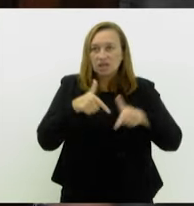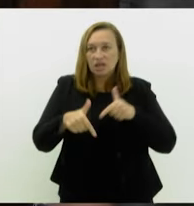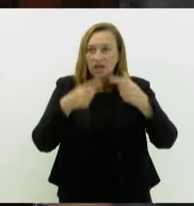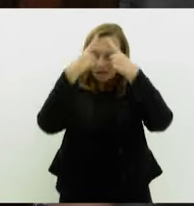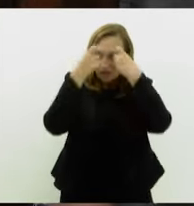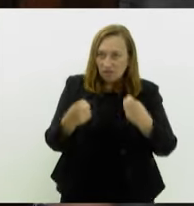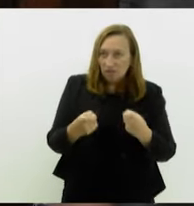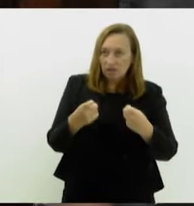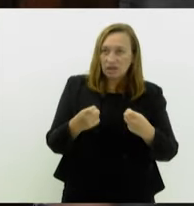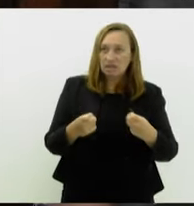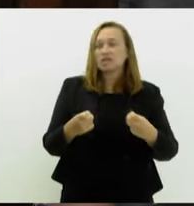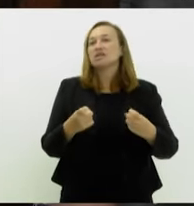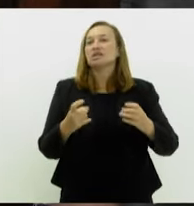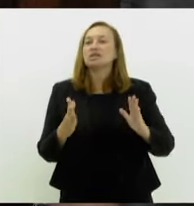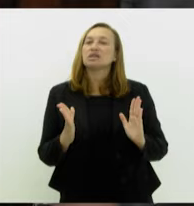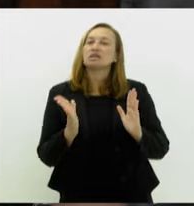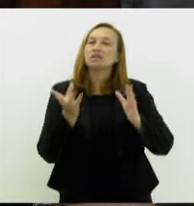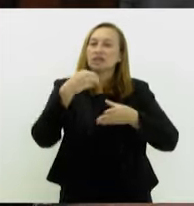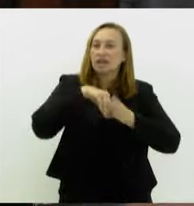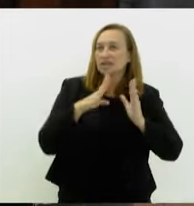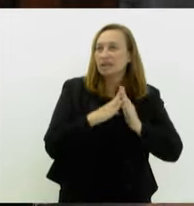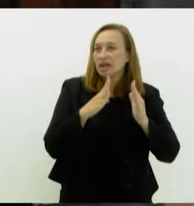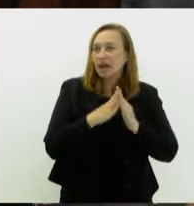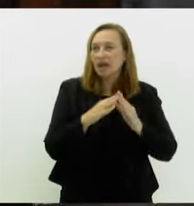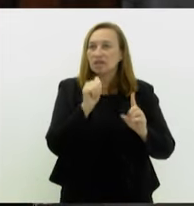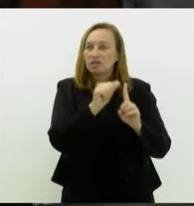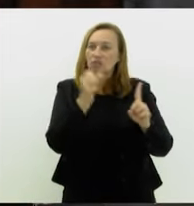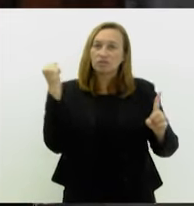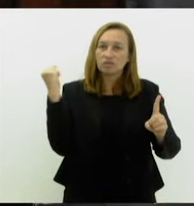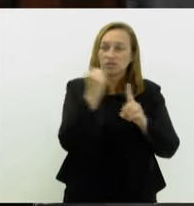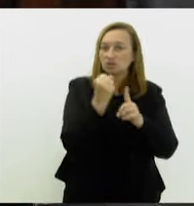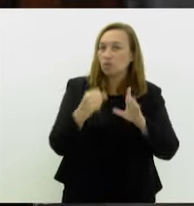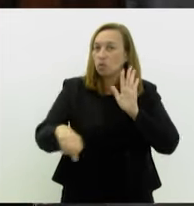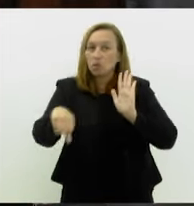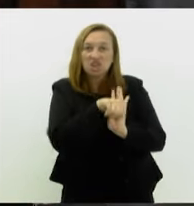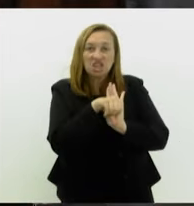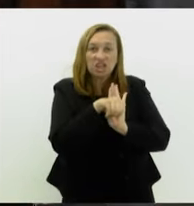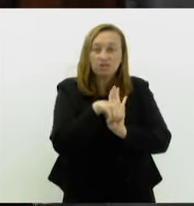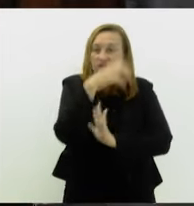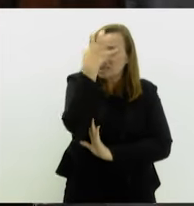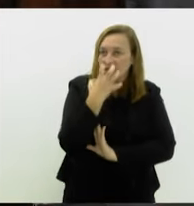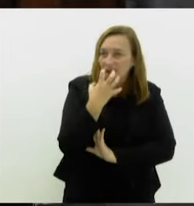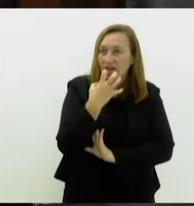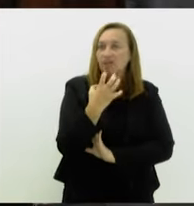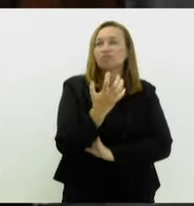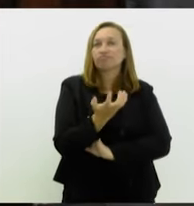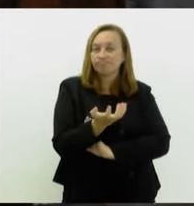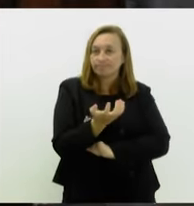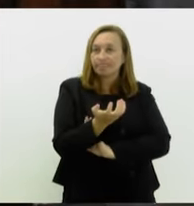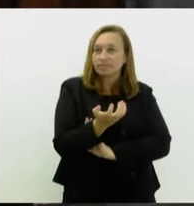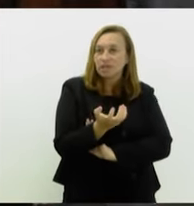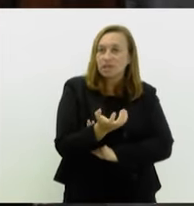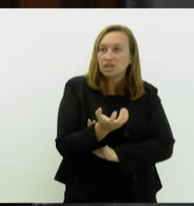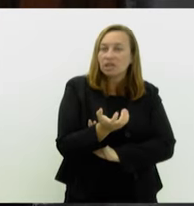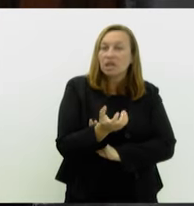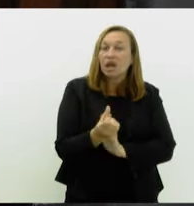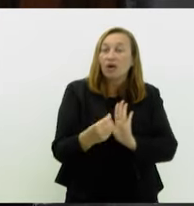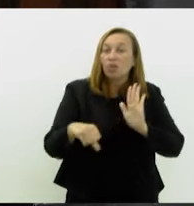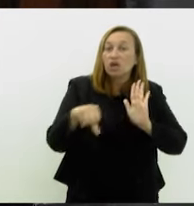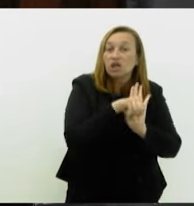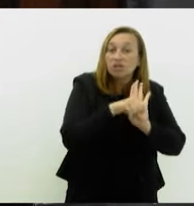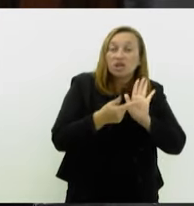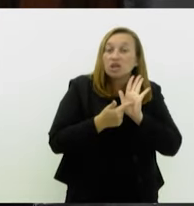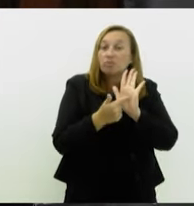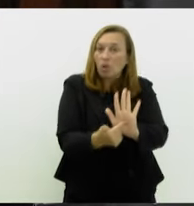doméstica é o feminicídio como crime evitável feminicídio é um crime evitável porque ele dá sinal e a